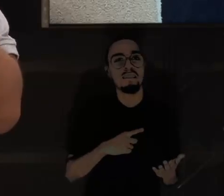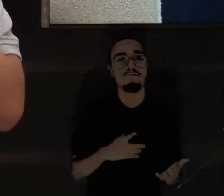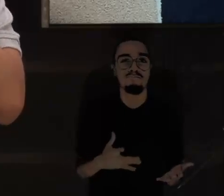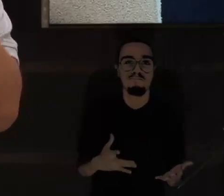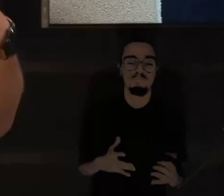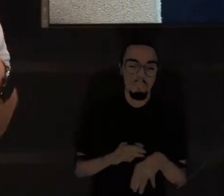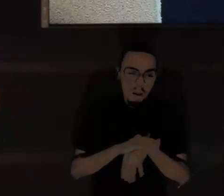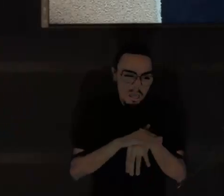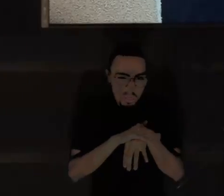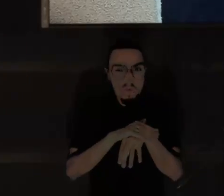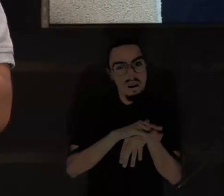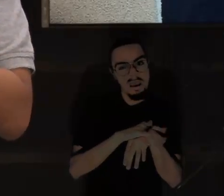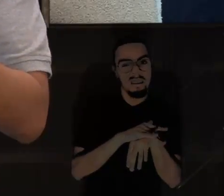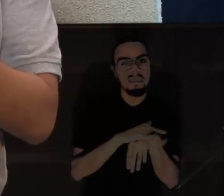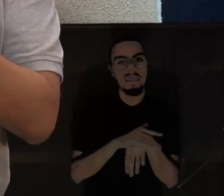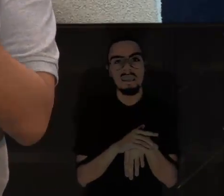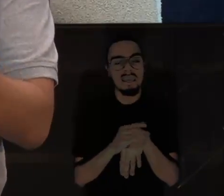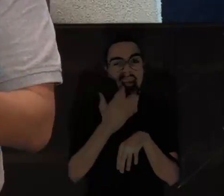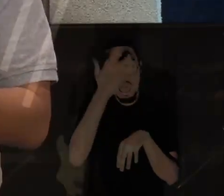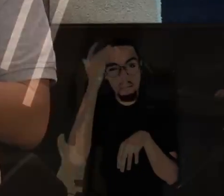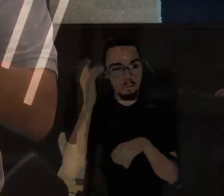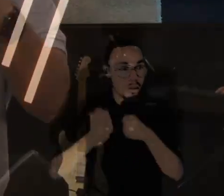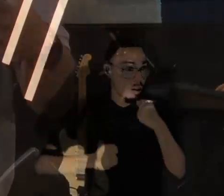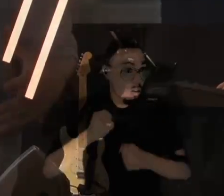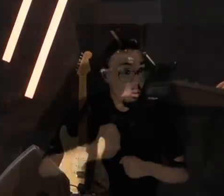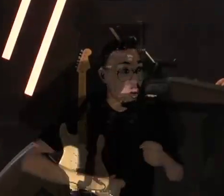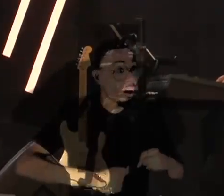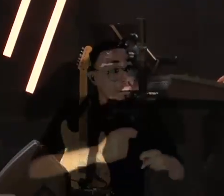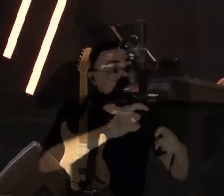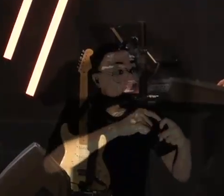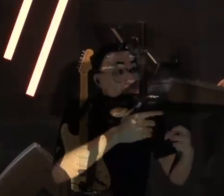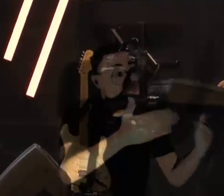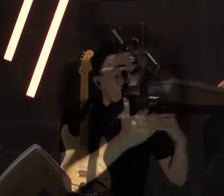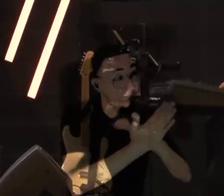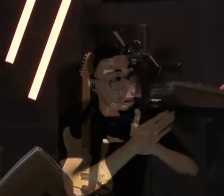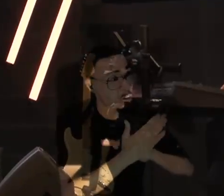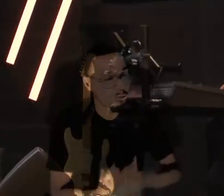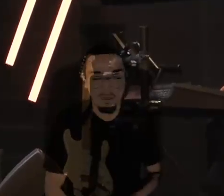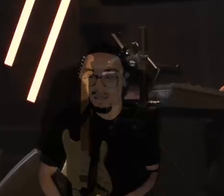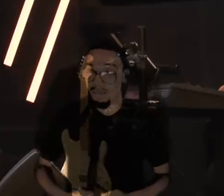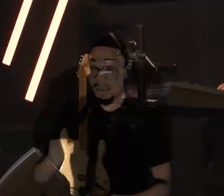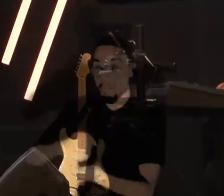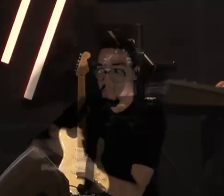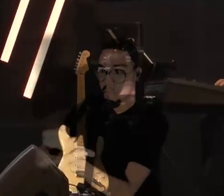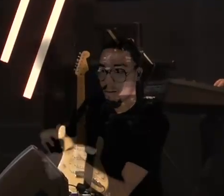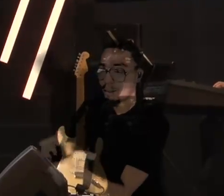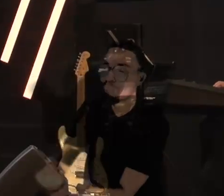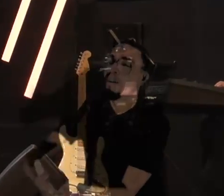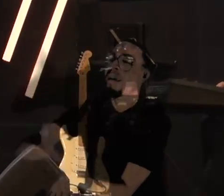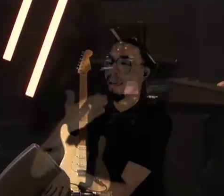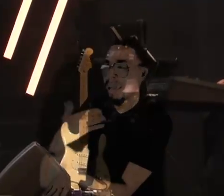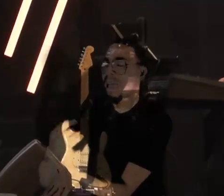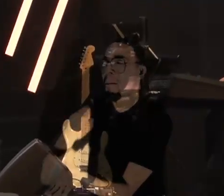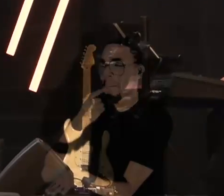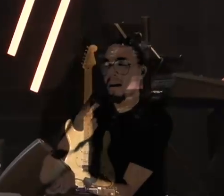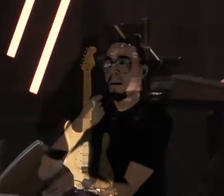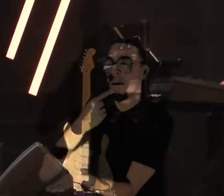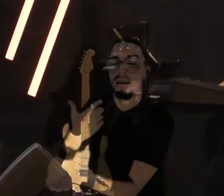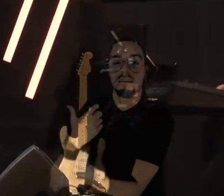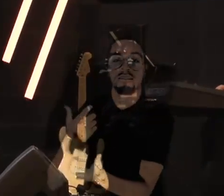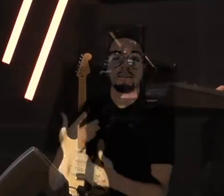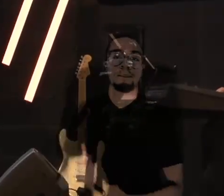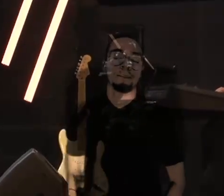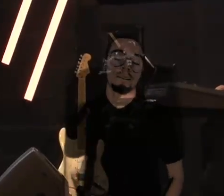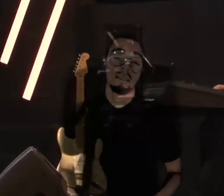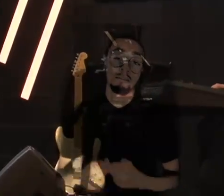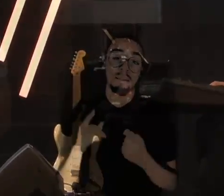as pessoas correm atrás de ajuda, de remédios. Mas existe uma síndrome muito ruim,